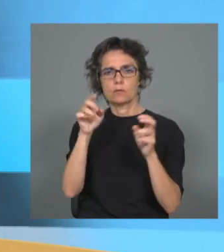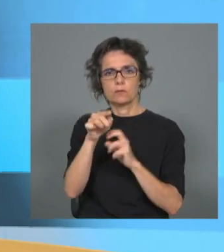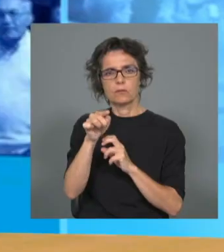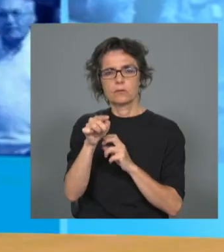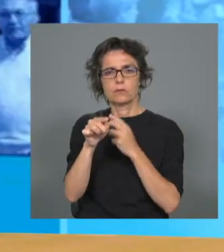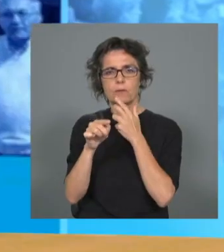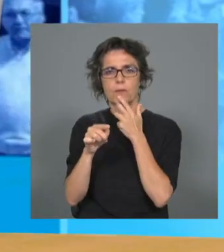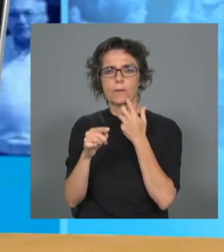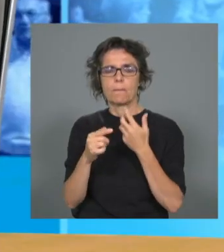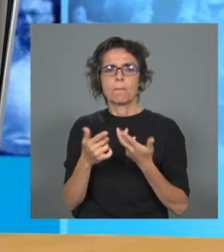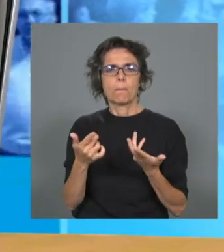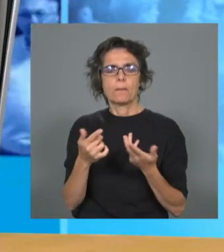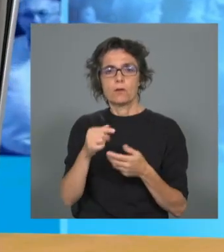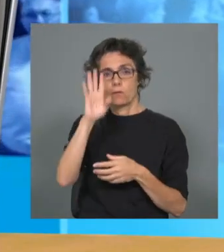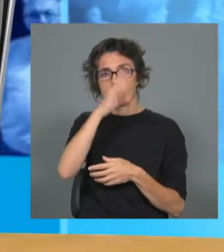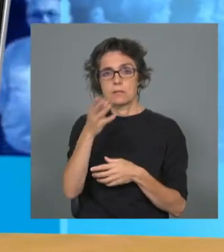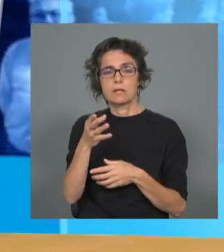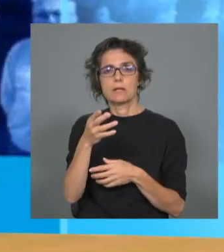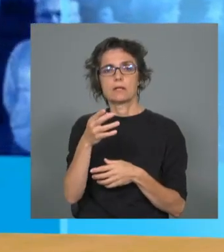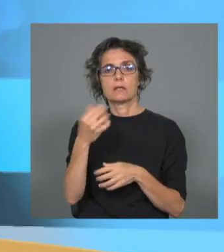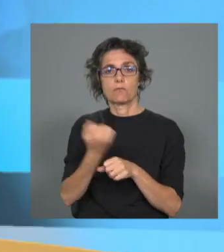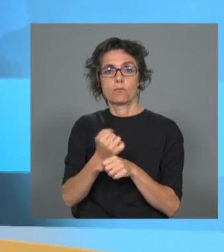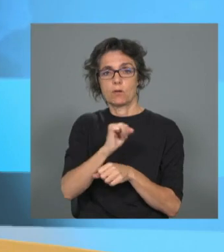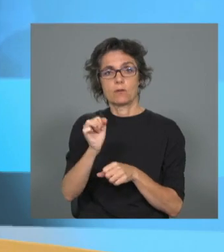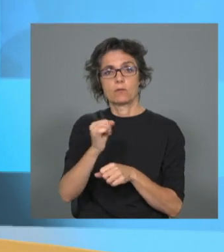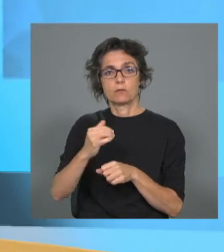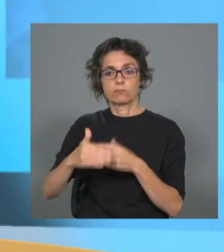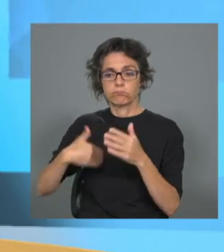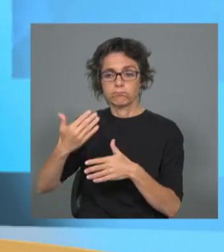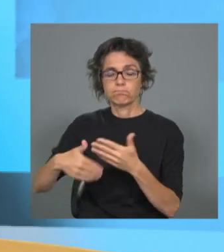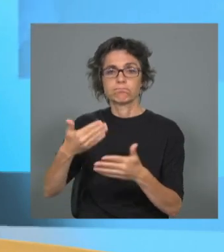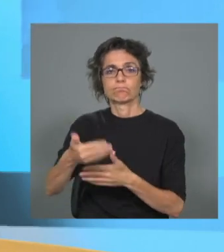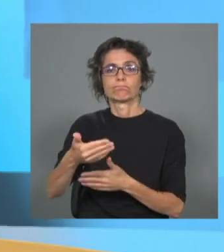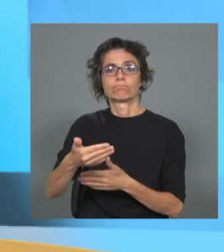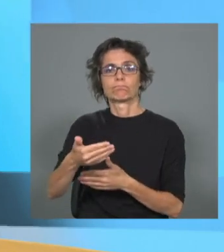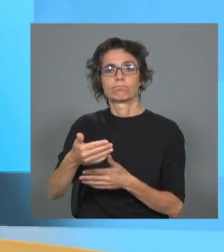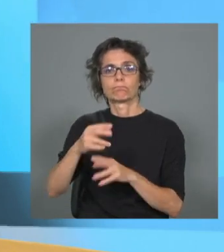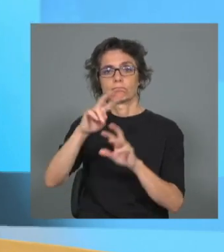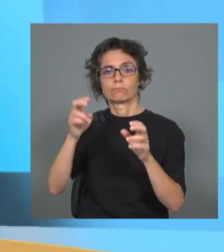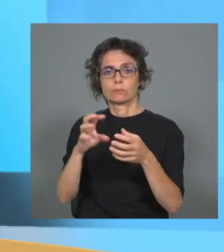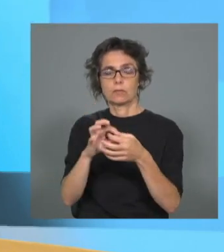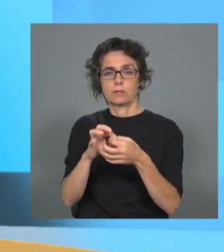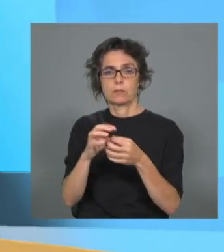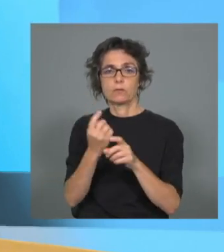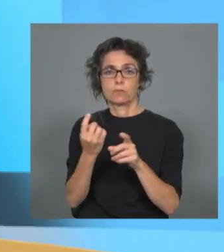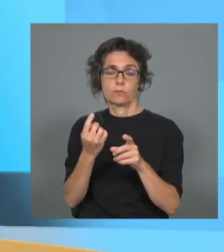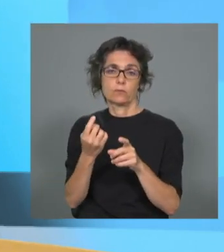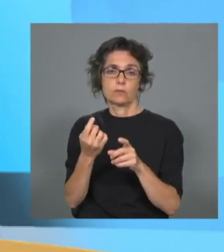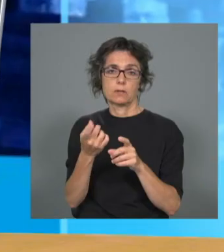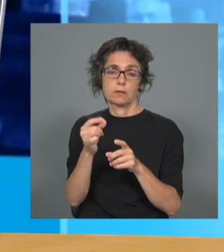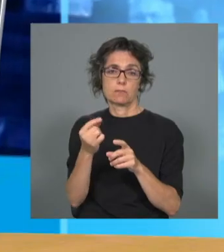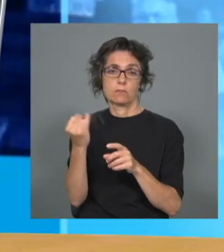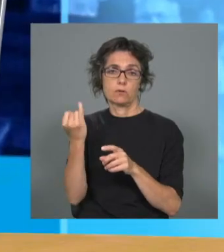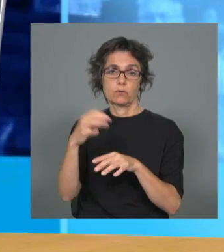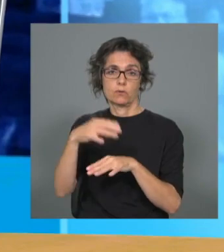questão. Sei que tem desenvolvido trabalho nesta matéria, não só pela proximidade de trabalho em